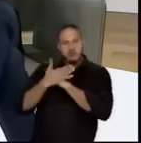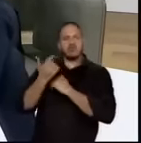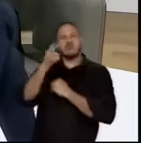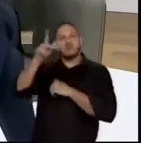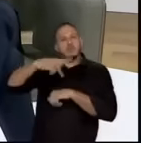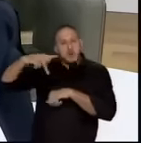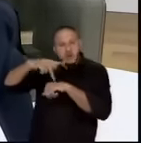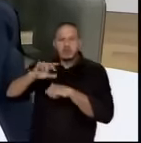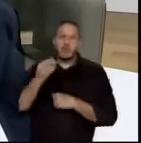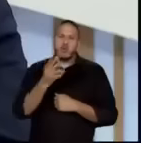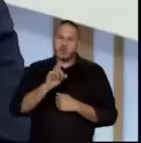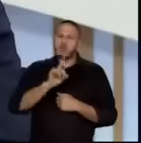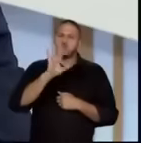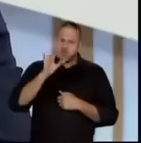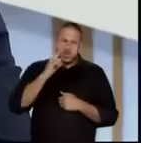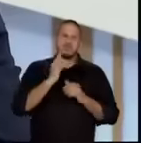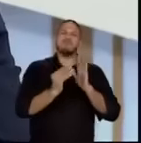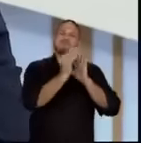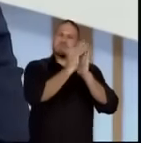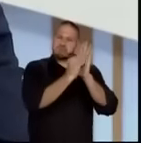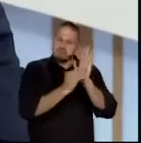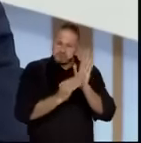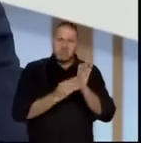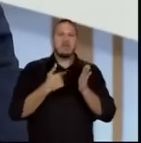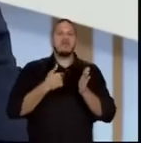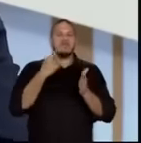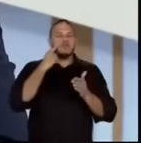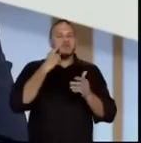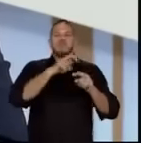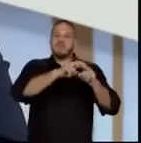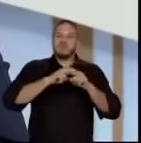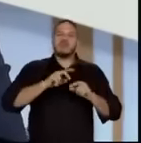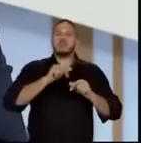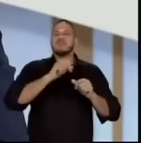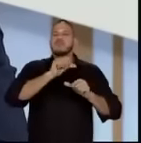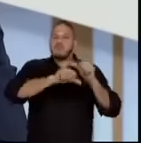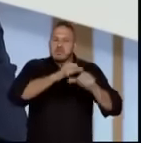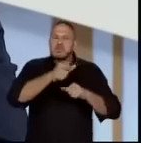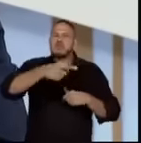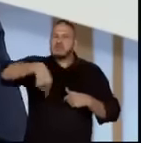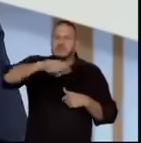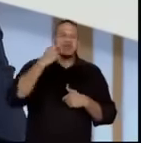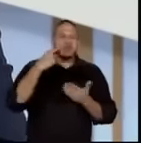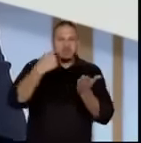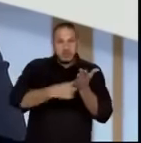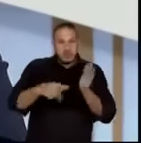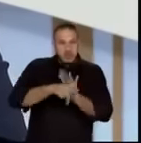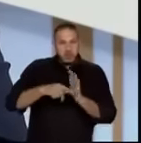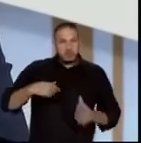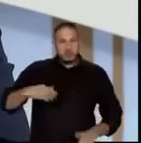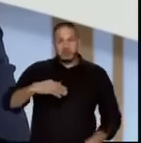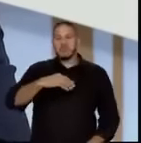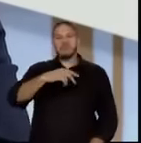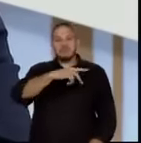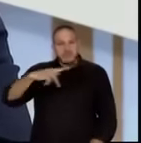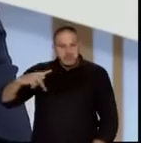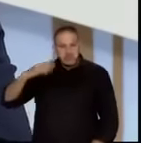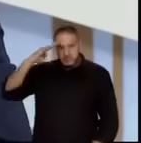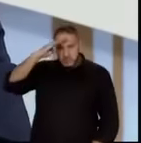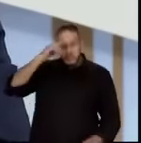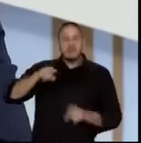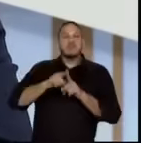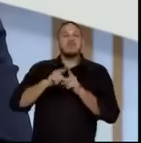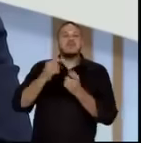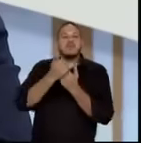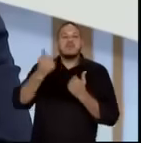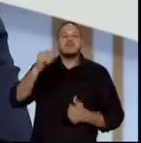estão sendo adotadas, foi um descontingenciamento determinado pelo presidente da República ao ministro Paulo Guedes, que